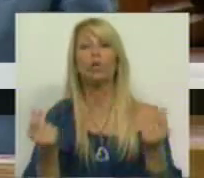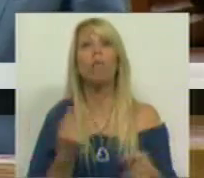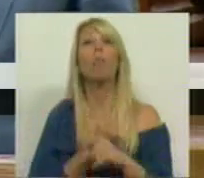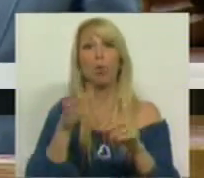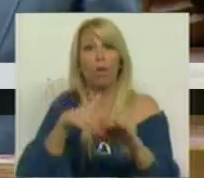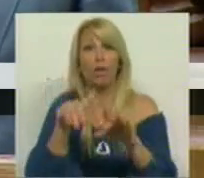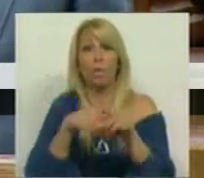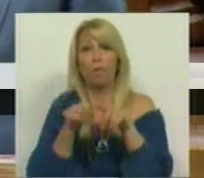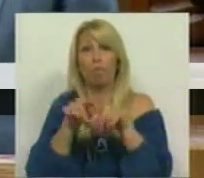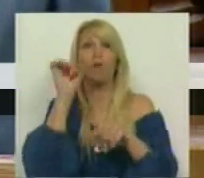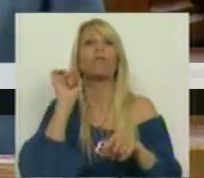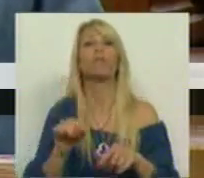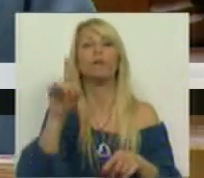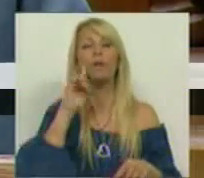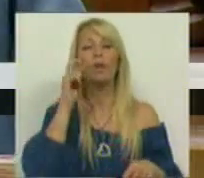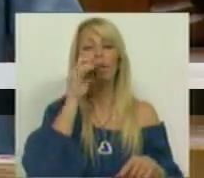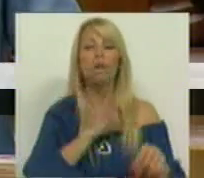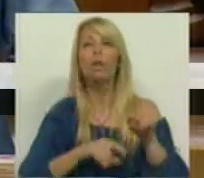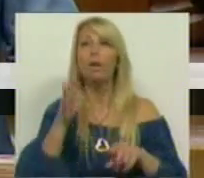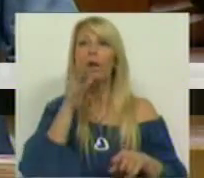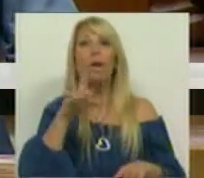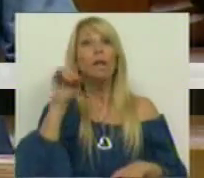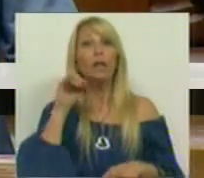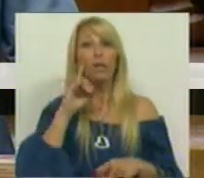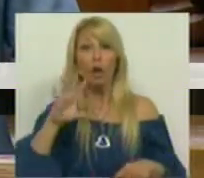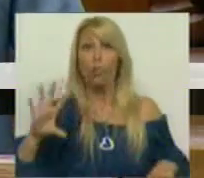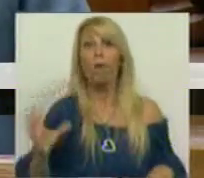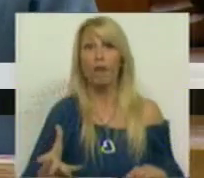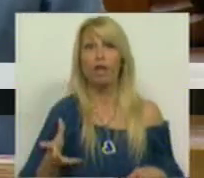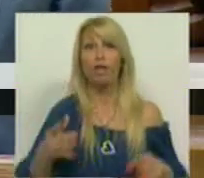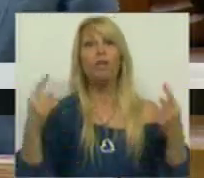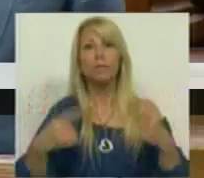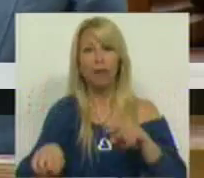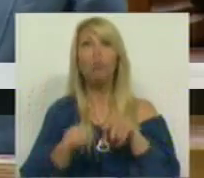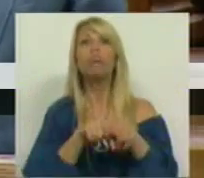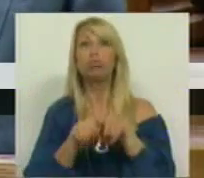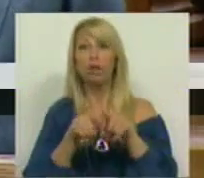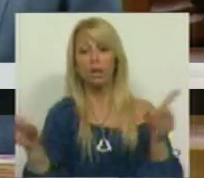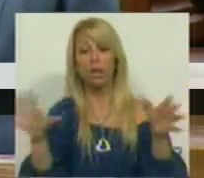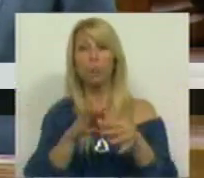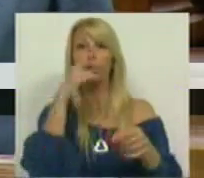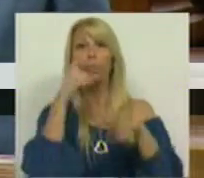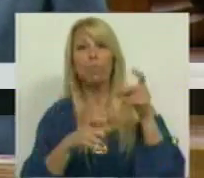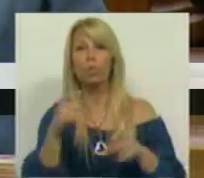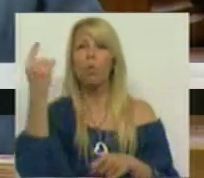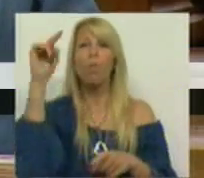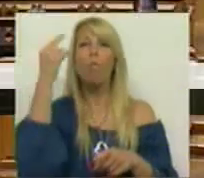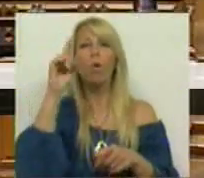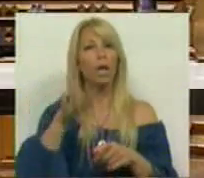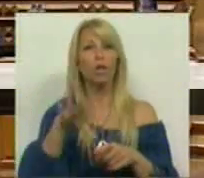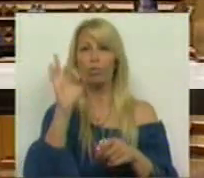sua política. Senhoras e senhores deputados, defender o país, ter uma política para as pessoas só pode ter uma solução no dia